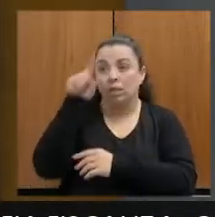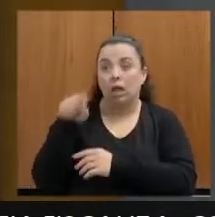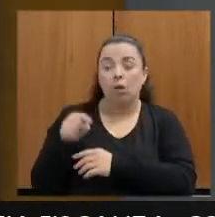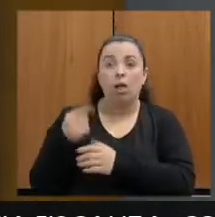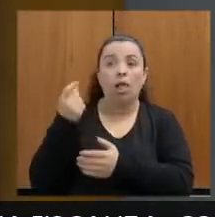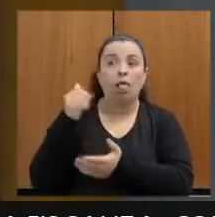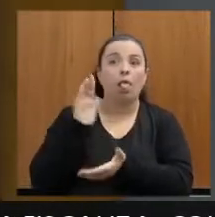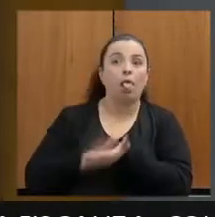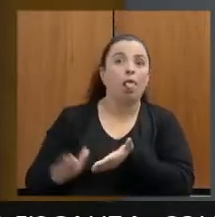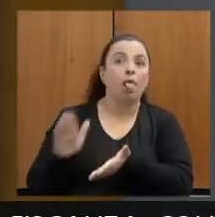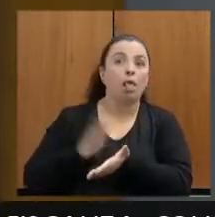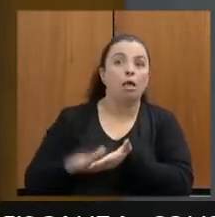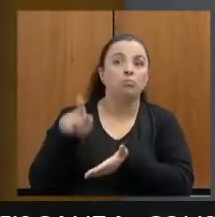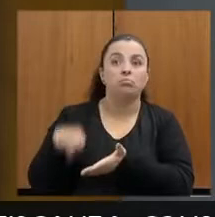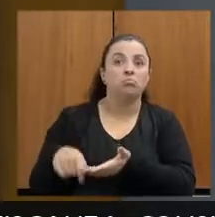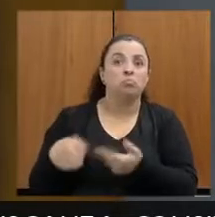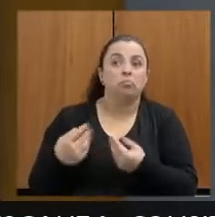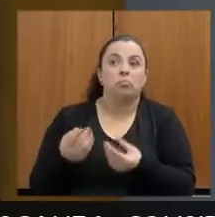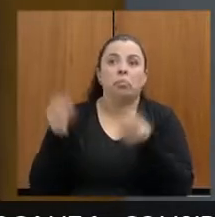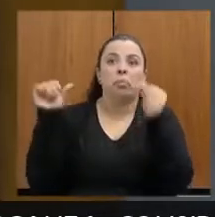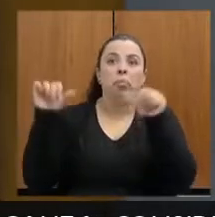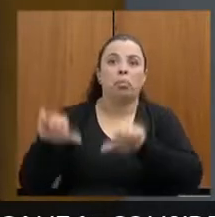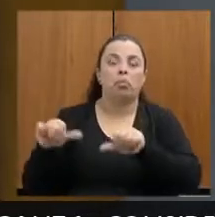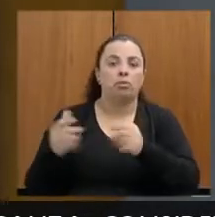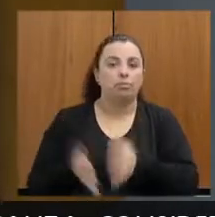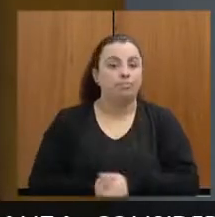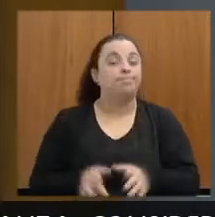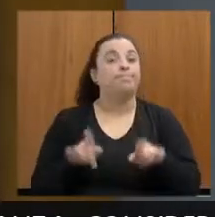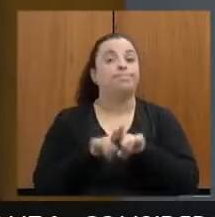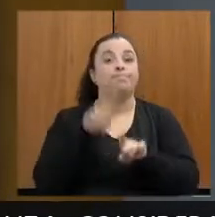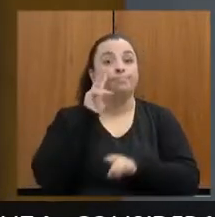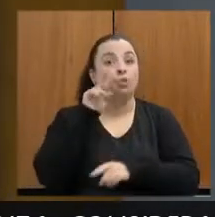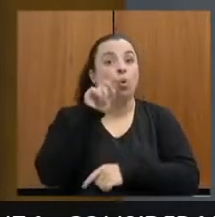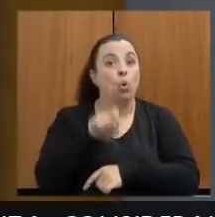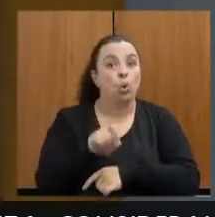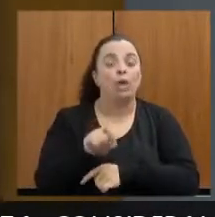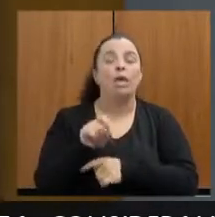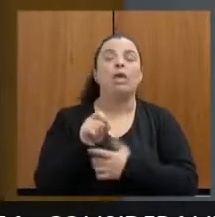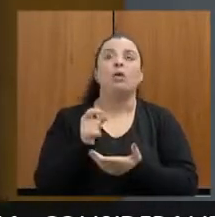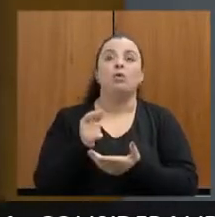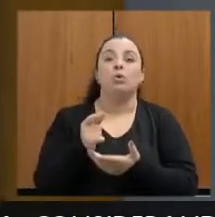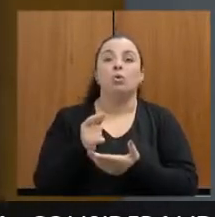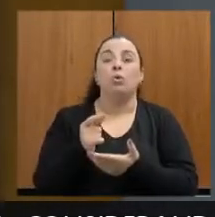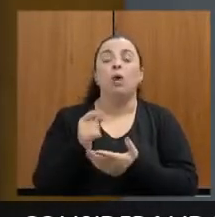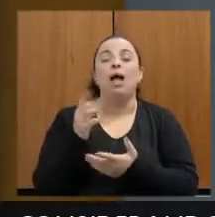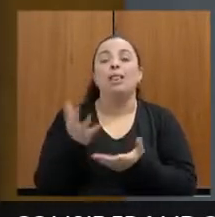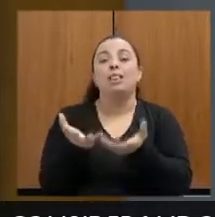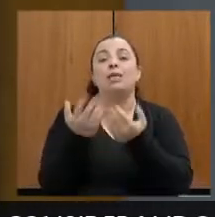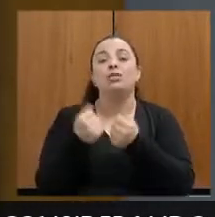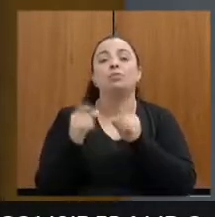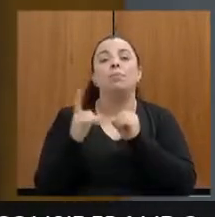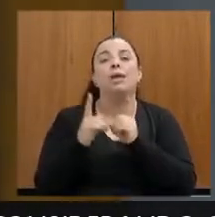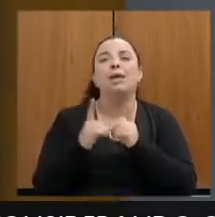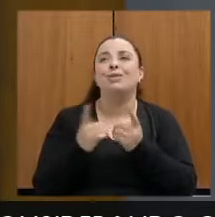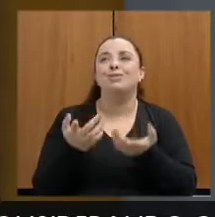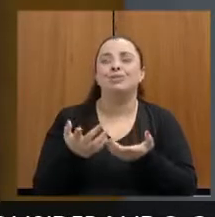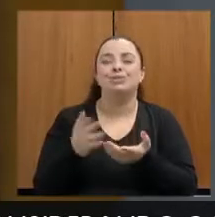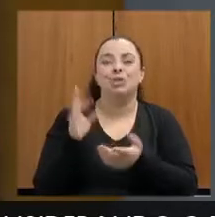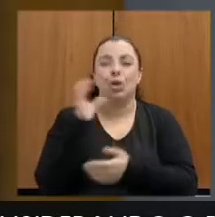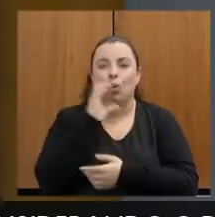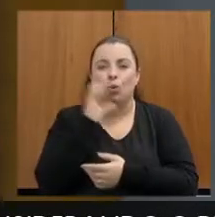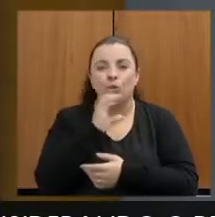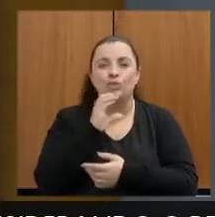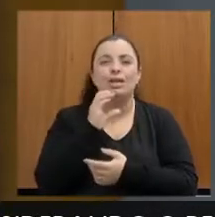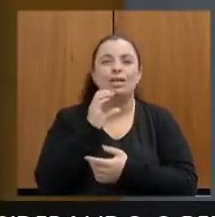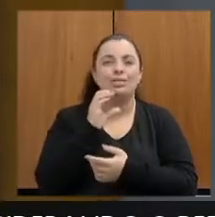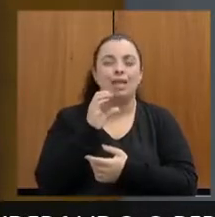o não funcionamento o serviço de emergência e urgência que Na audiência pública tinha sido dito que seria restabelecido no mês